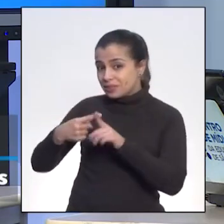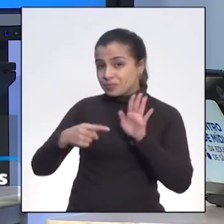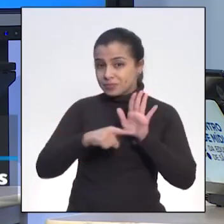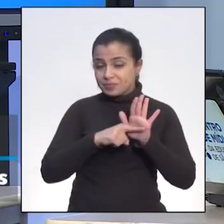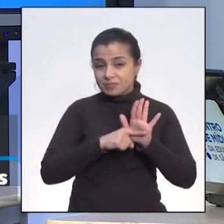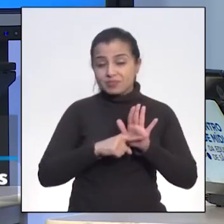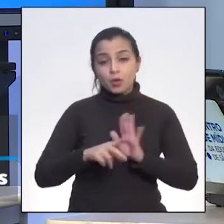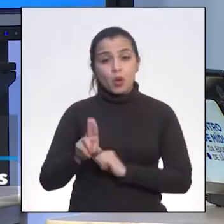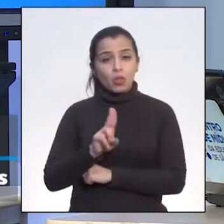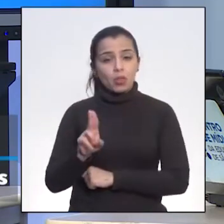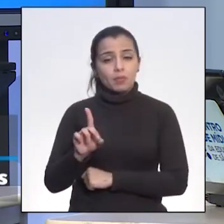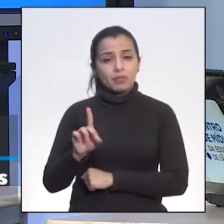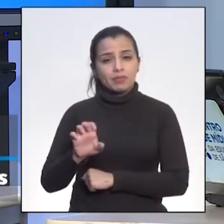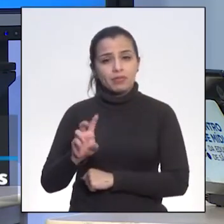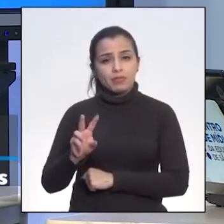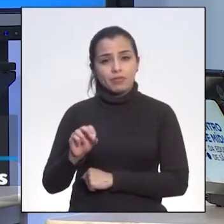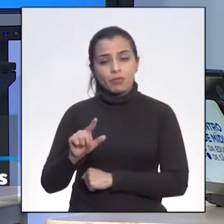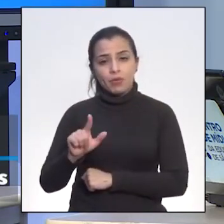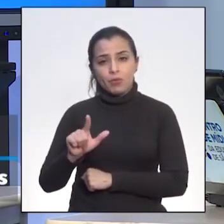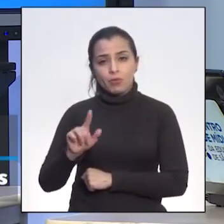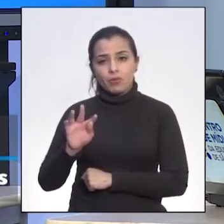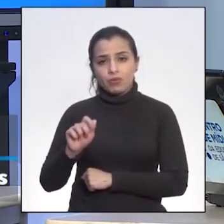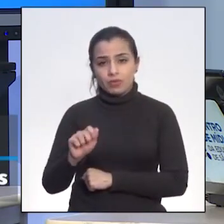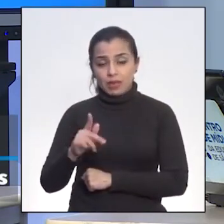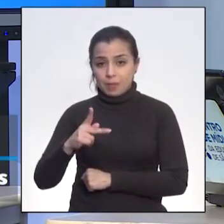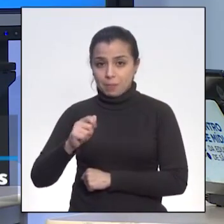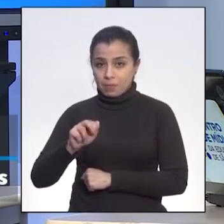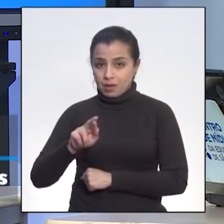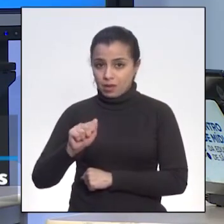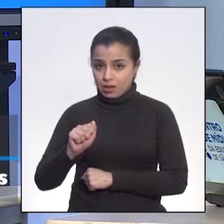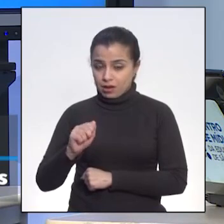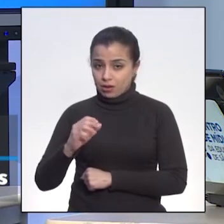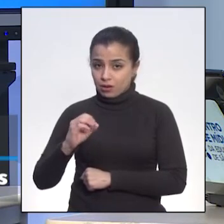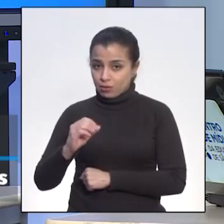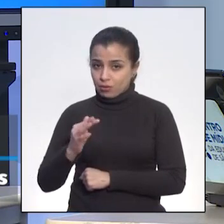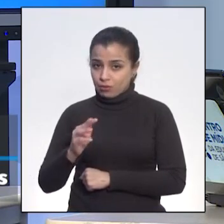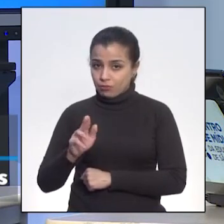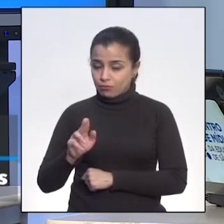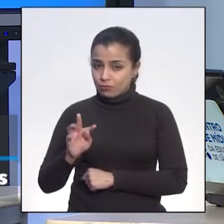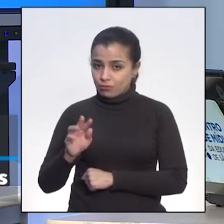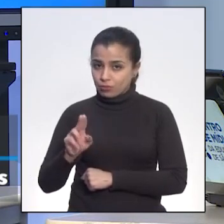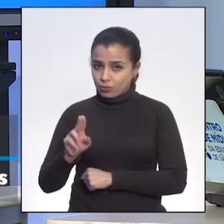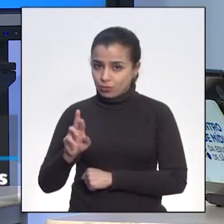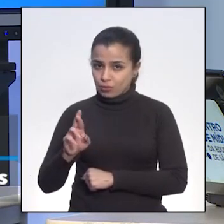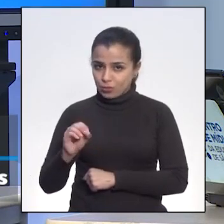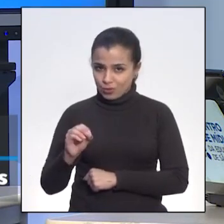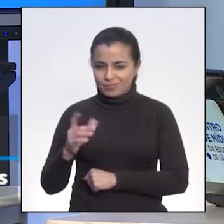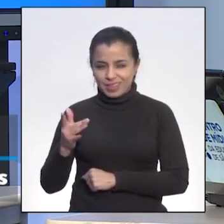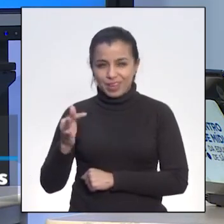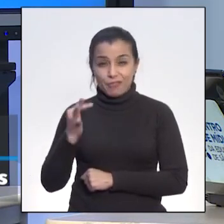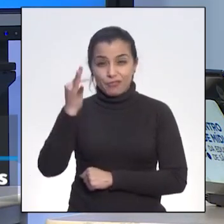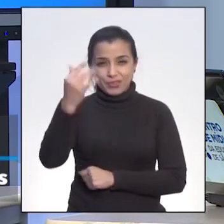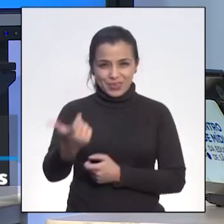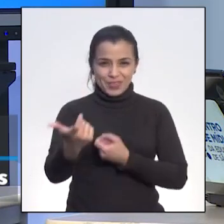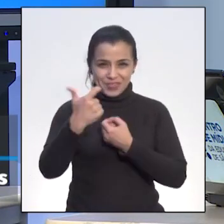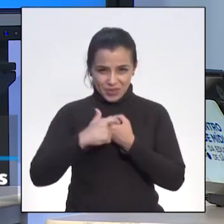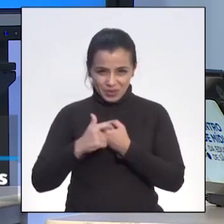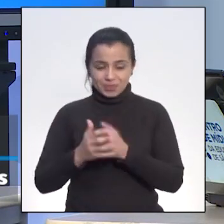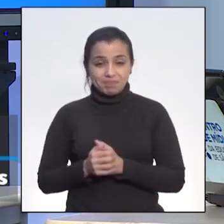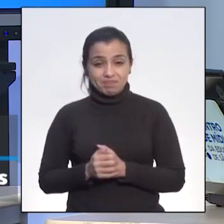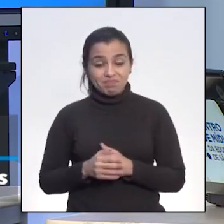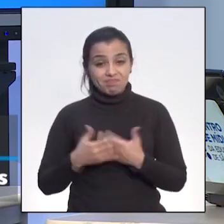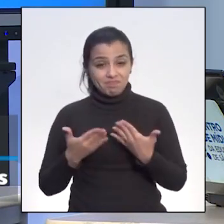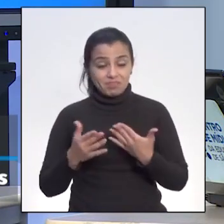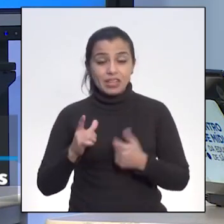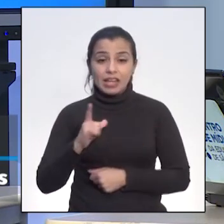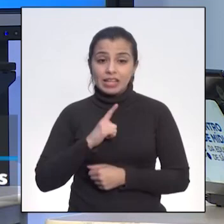para o Futuro. Gente, que filme legal, que filme bacana. Tem um outro chamado Ferris Bueller Day Off, que é dos anos 80 também, que é um filme